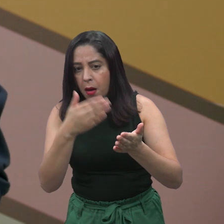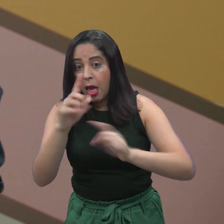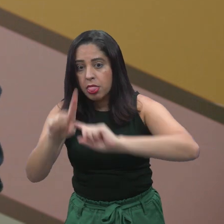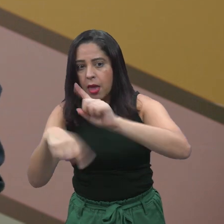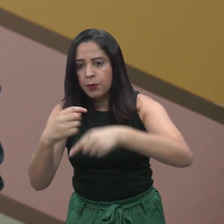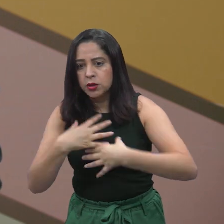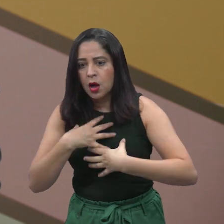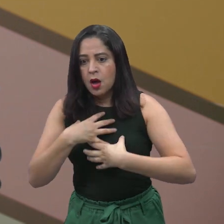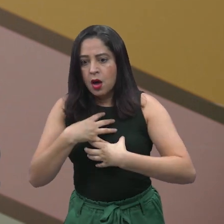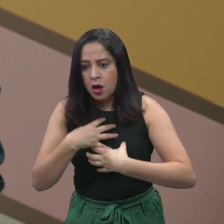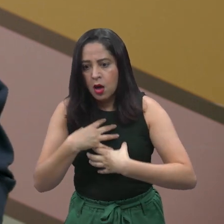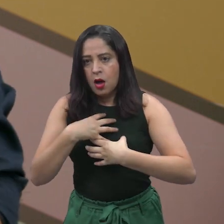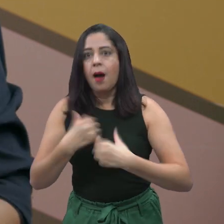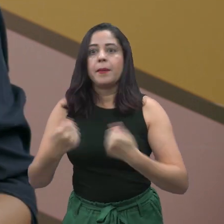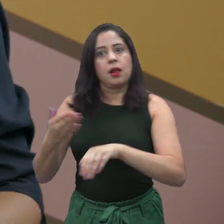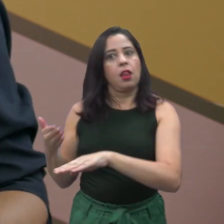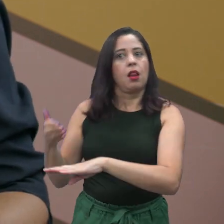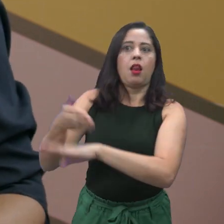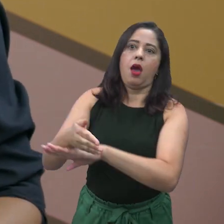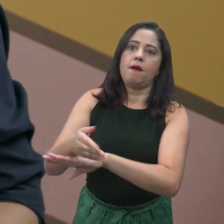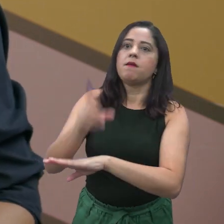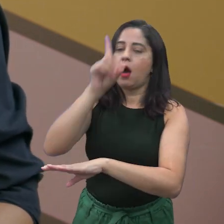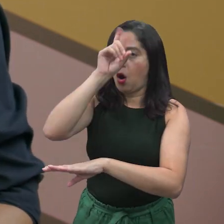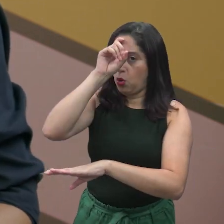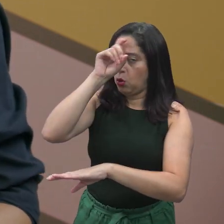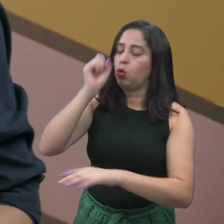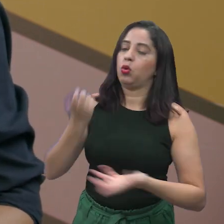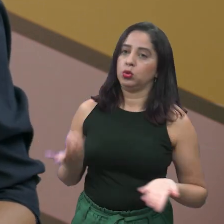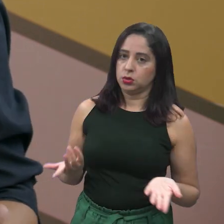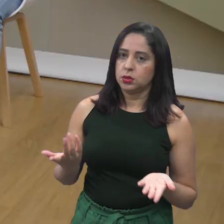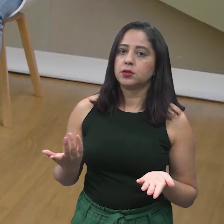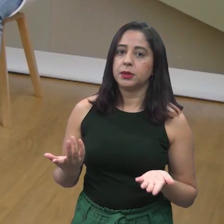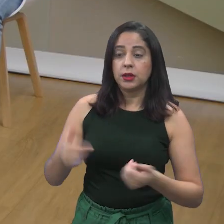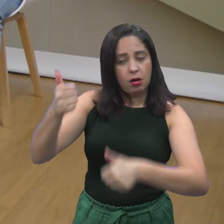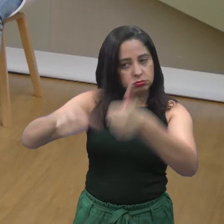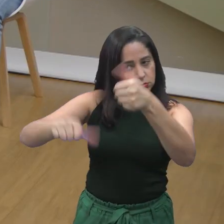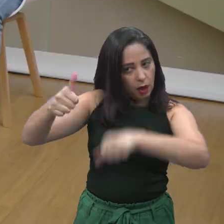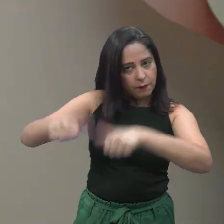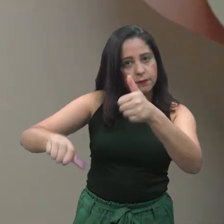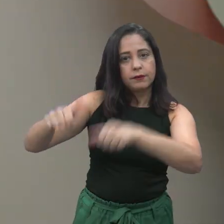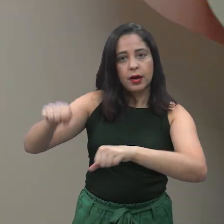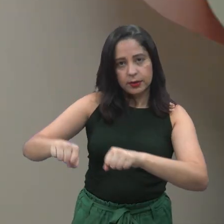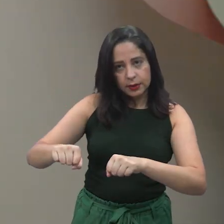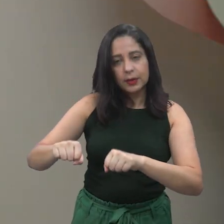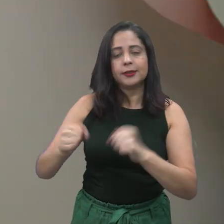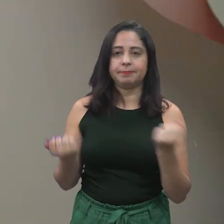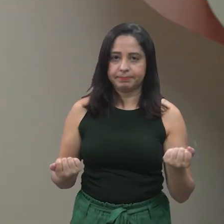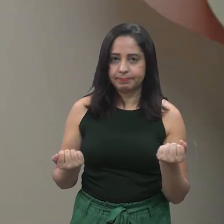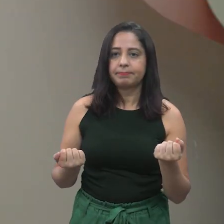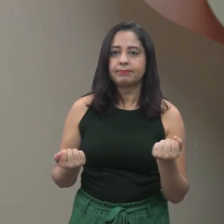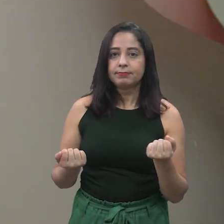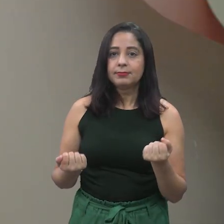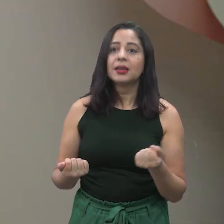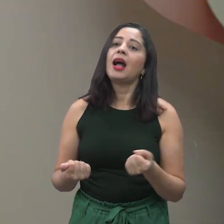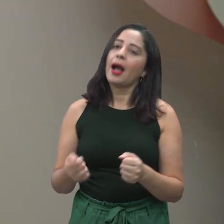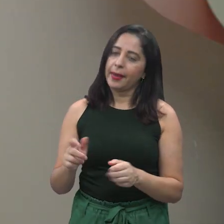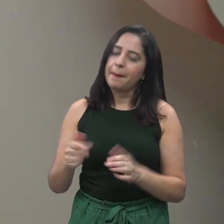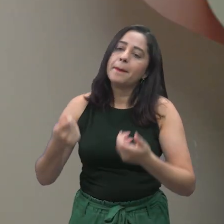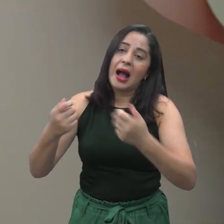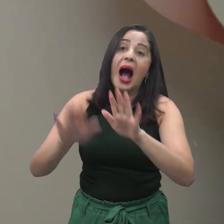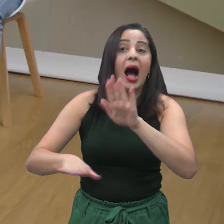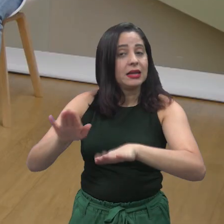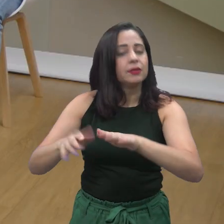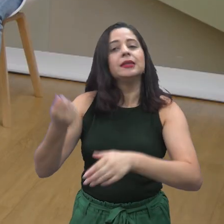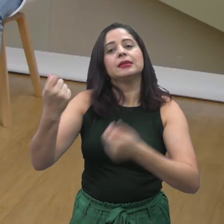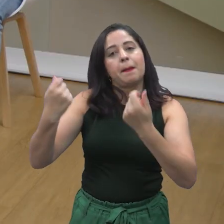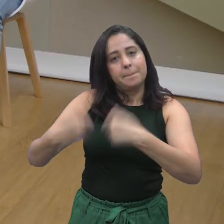ser avaliado num pronto atendimento para ver qual que é a situação respiratória dele, para ver se ele não está evoluindo, porque senão, às vezes é necessário uma internação e